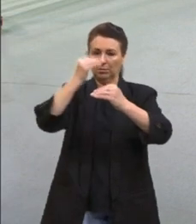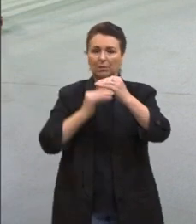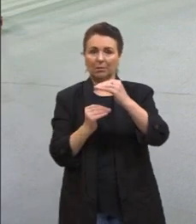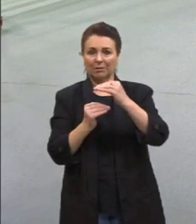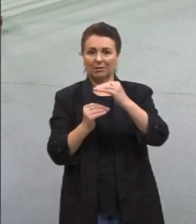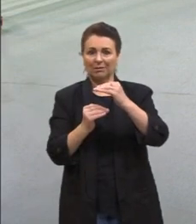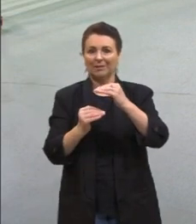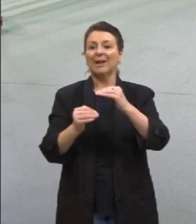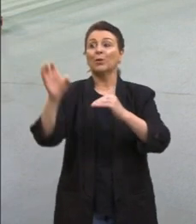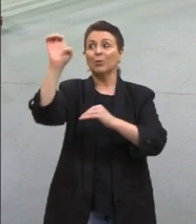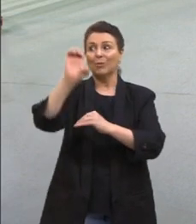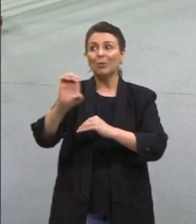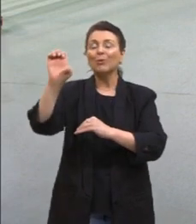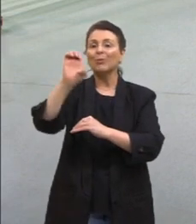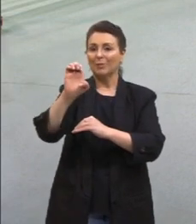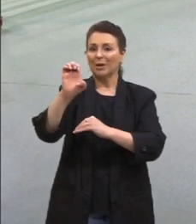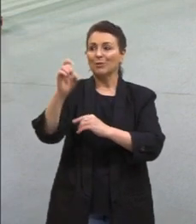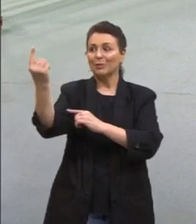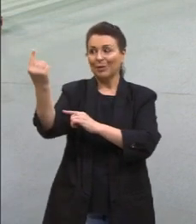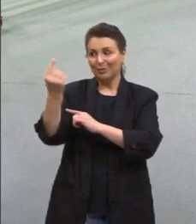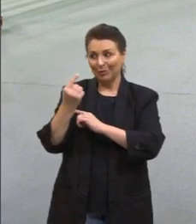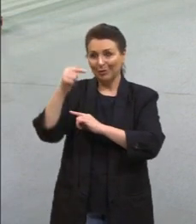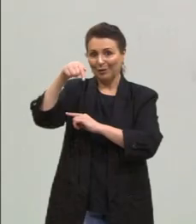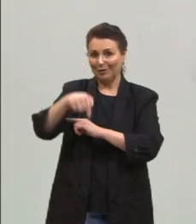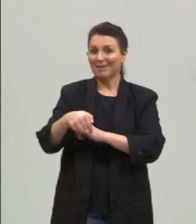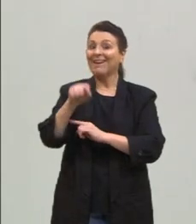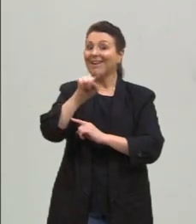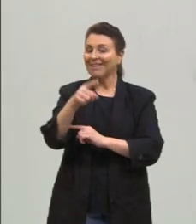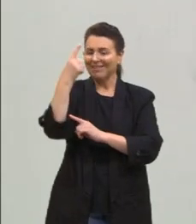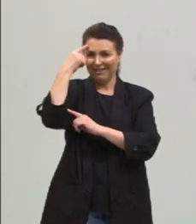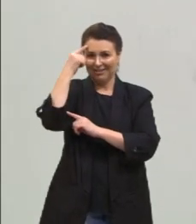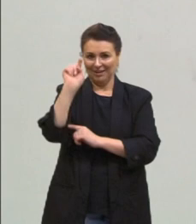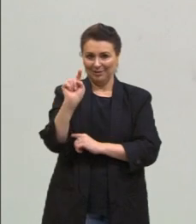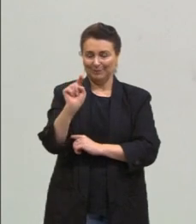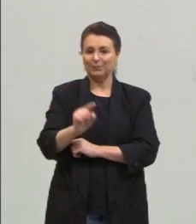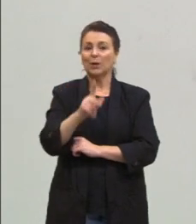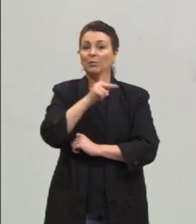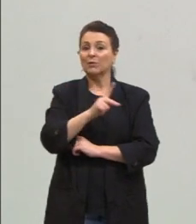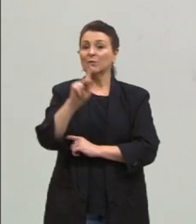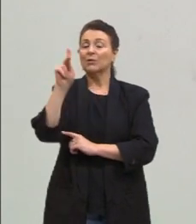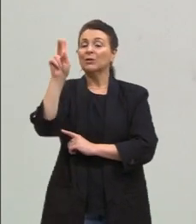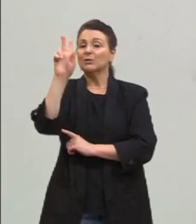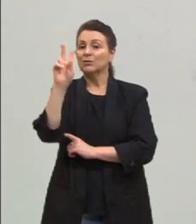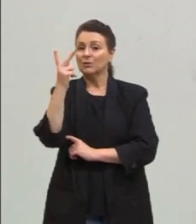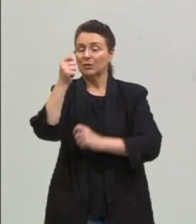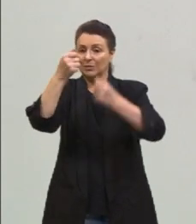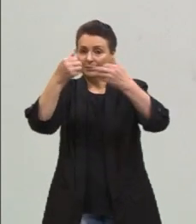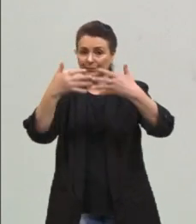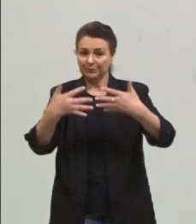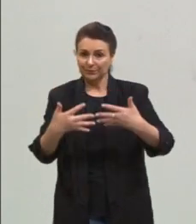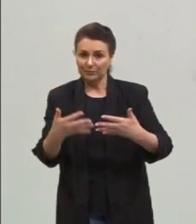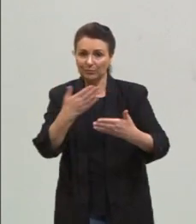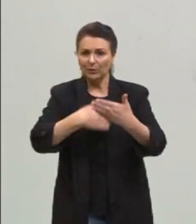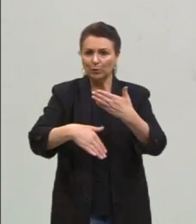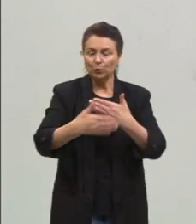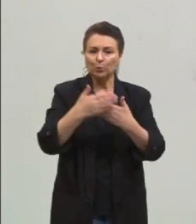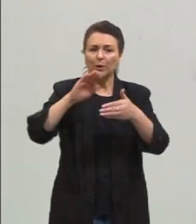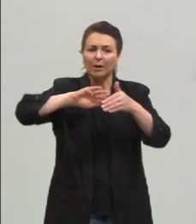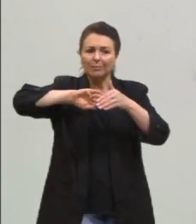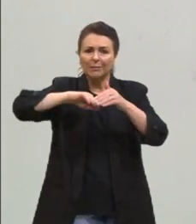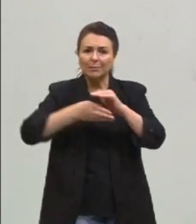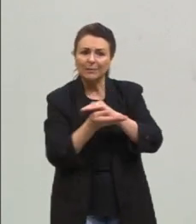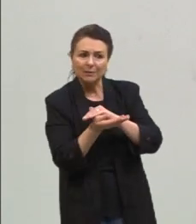certa forma naturalizado né bem isso e essa questão também eu sempre Acho interessante pensar que é tudo uma questão de se adaptar